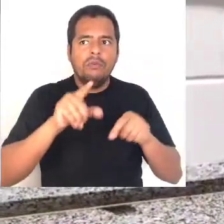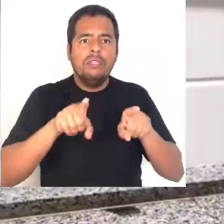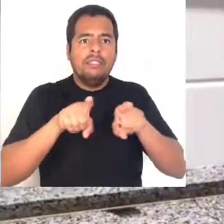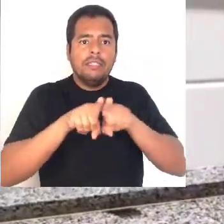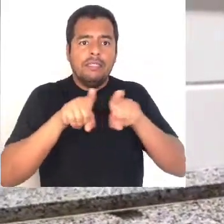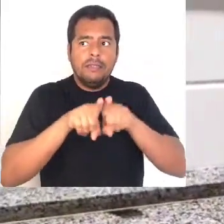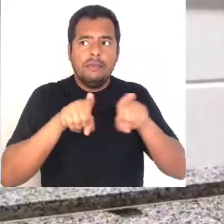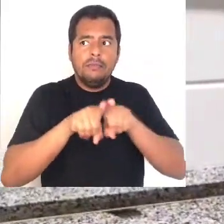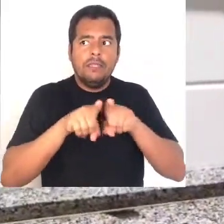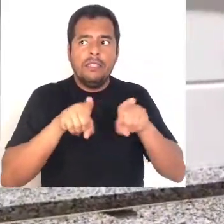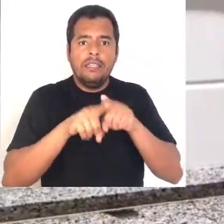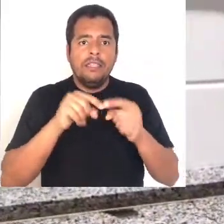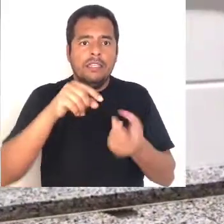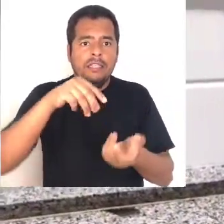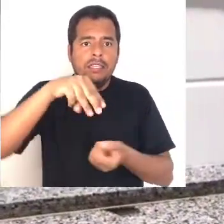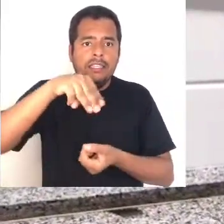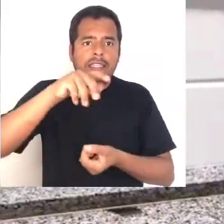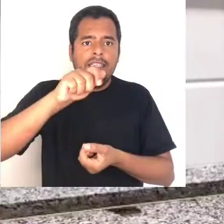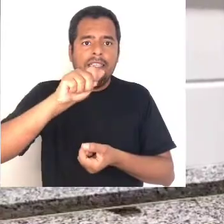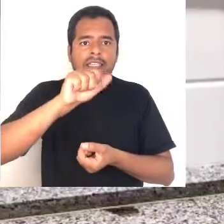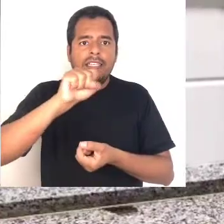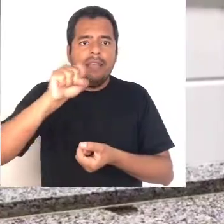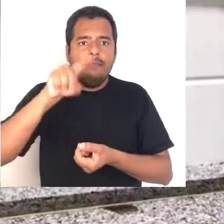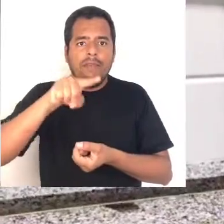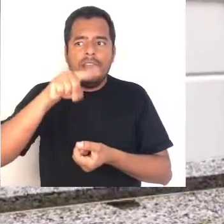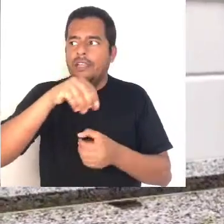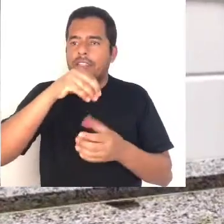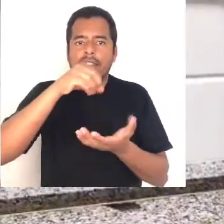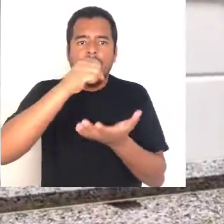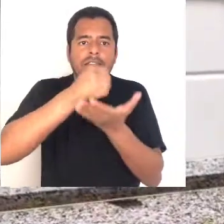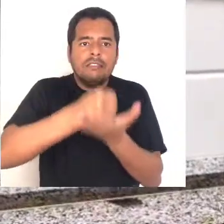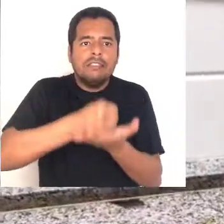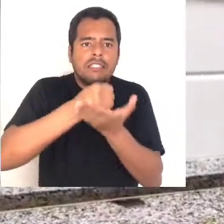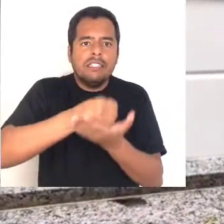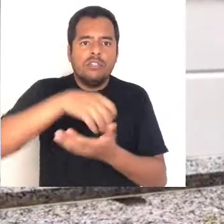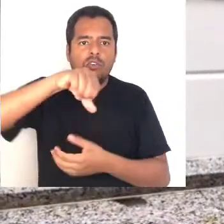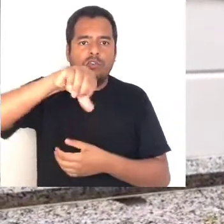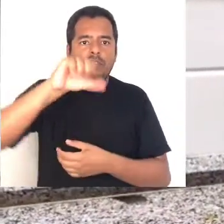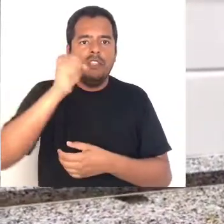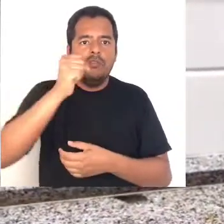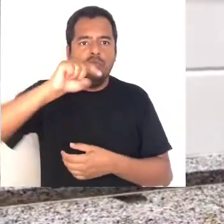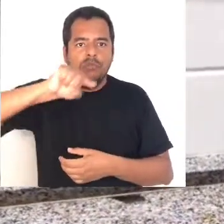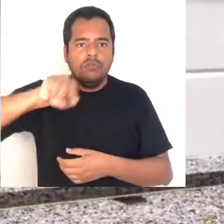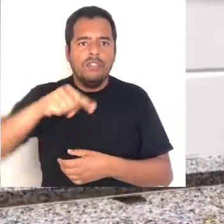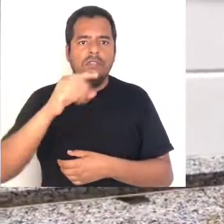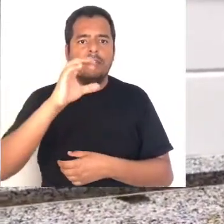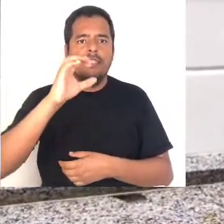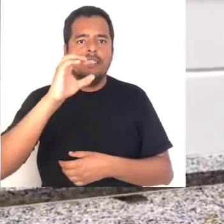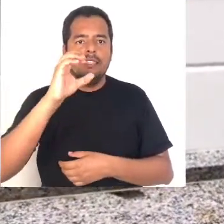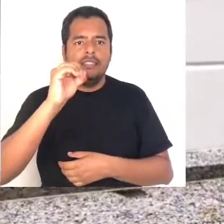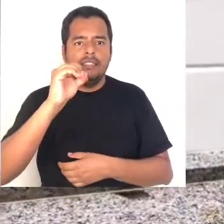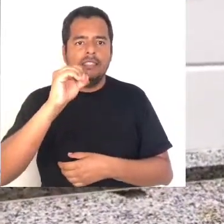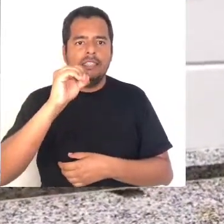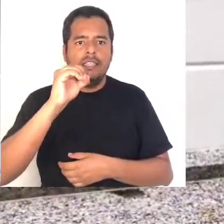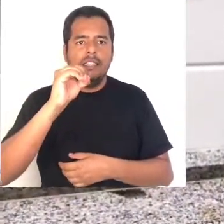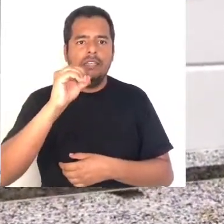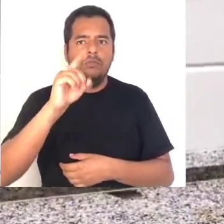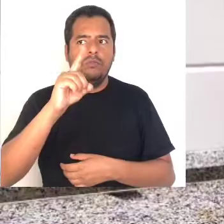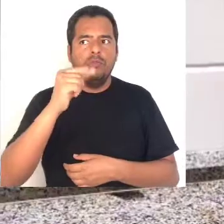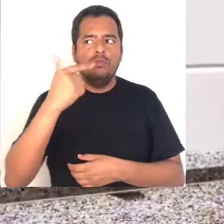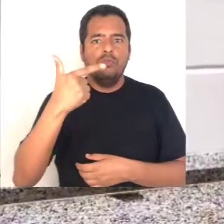tem o material, a fase orgânica coletada, e a massa obtida aí foi de